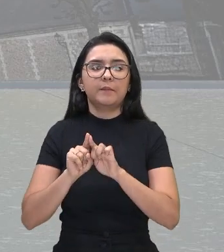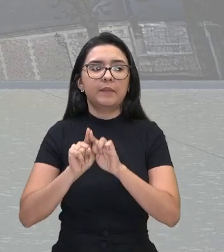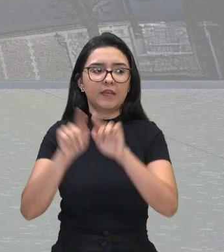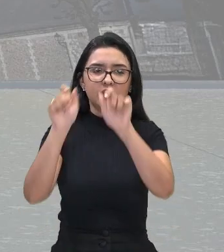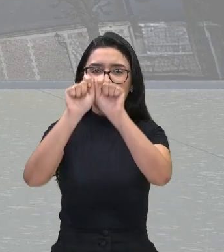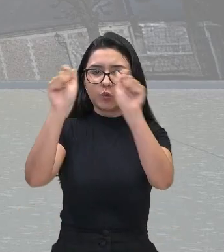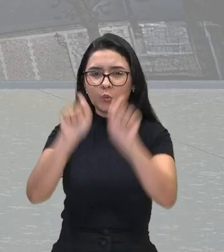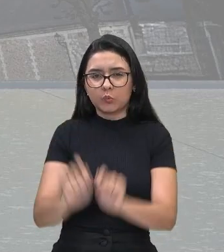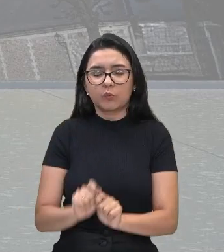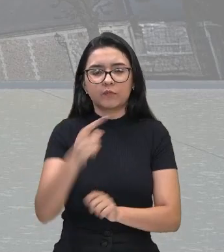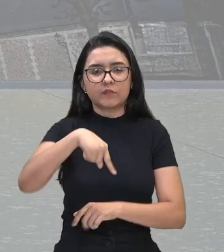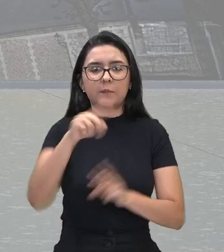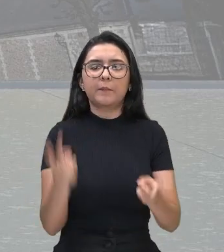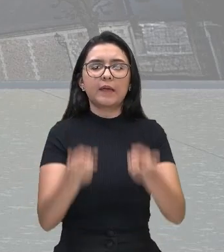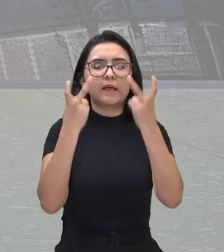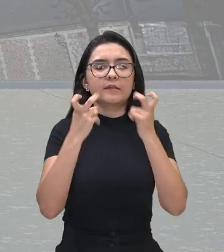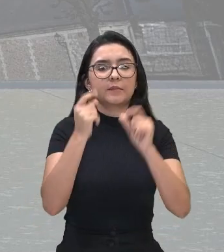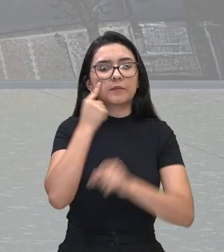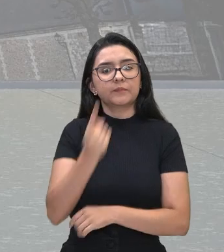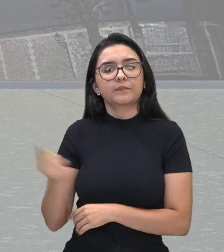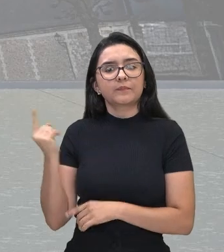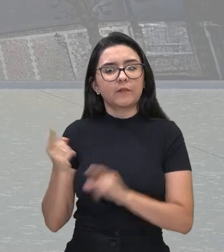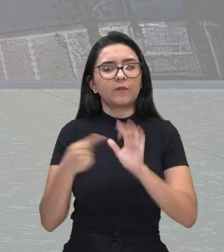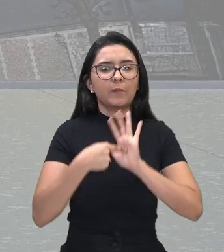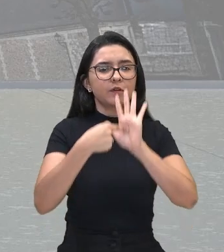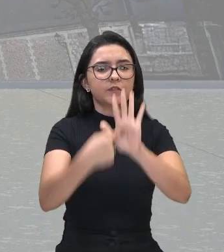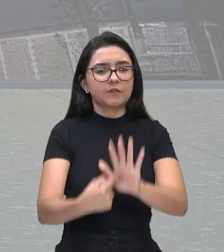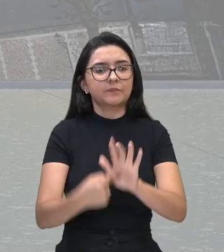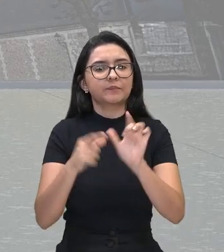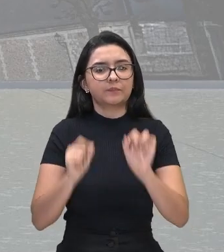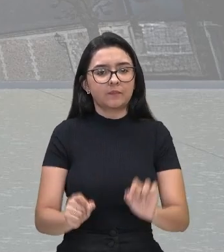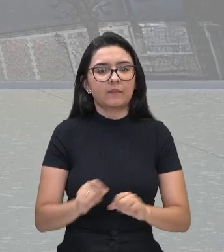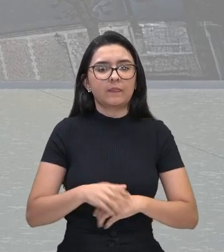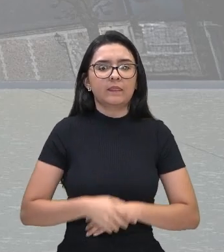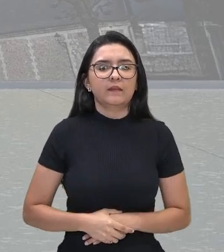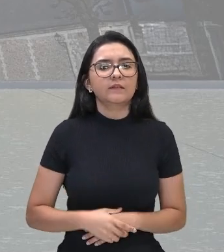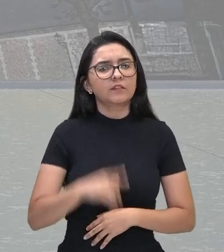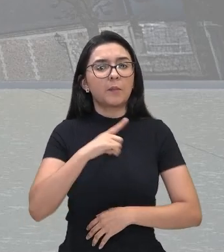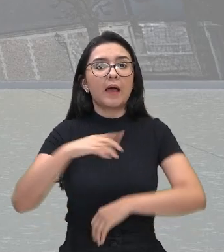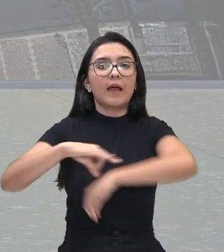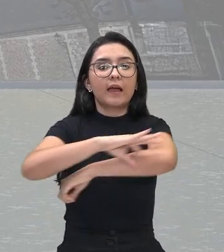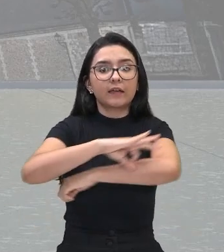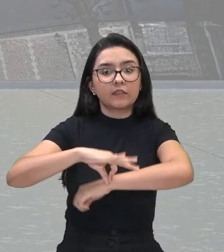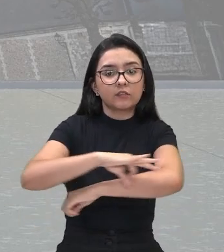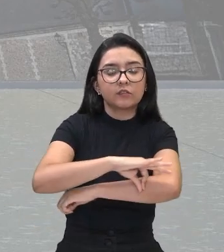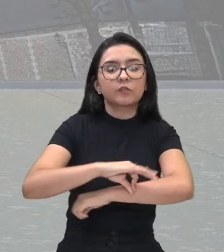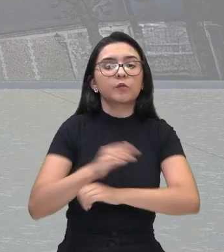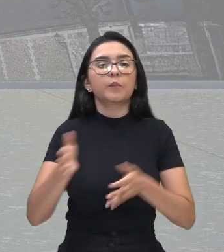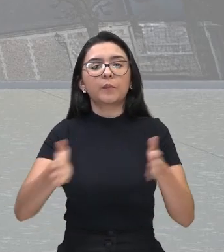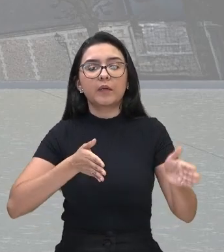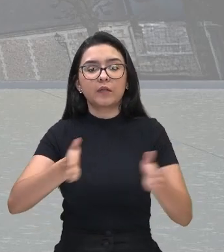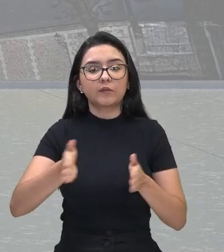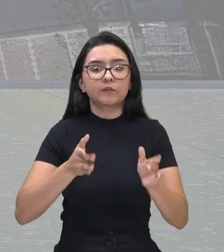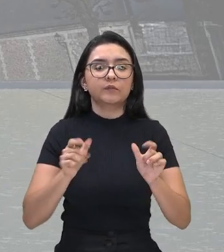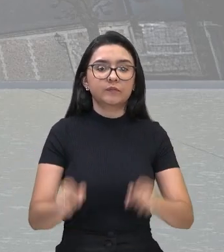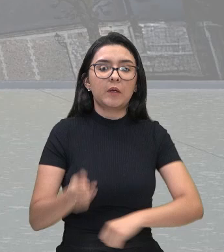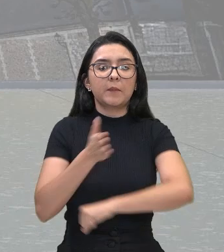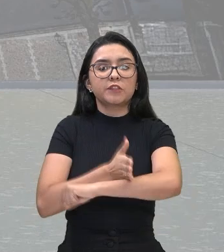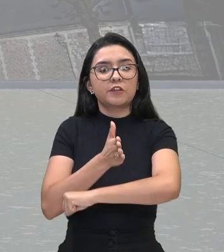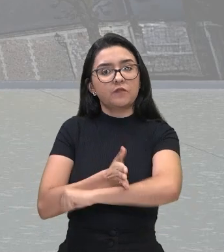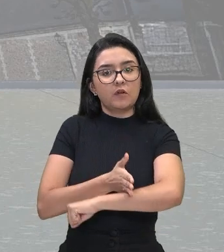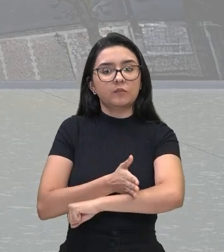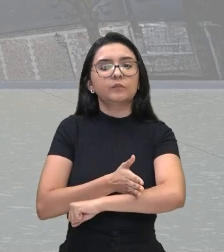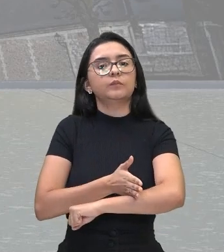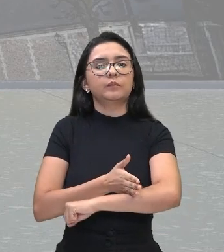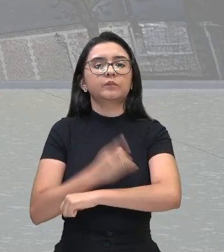que vocês podem ver, vou dar um spoiler, né? Nós estamos vendo aqui uma arquitetura do período medieval